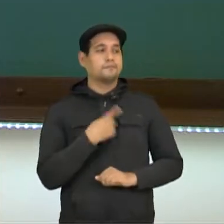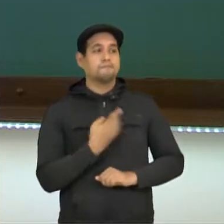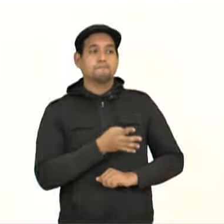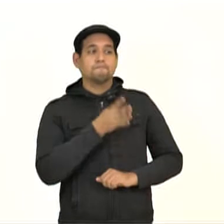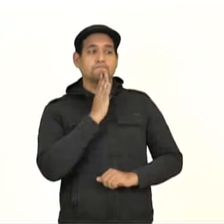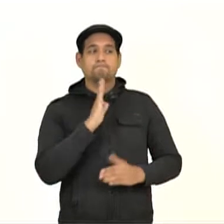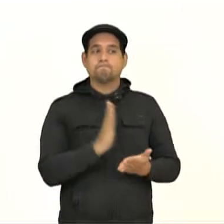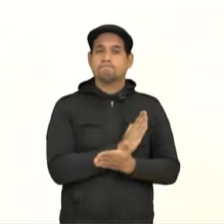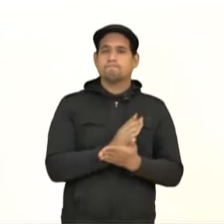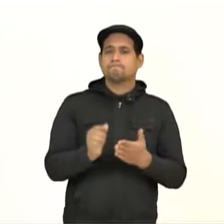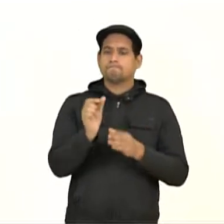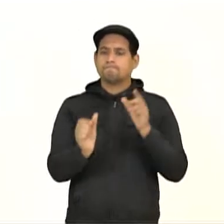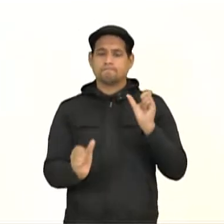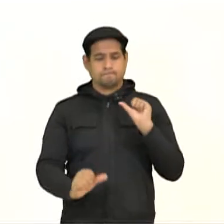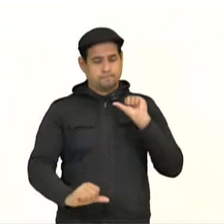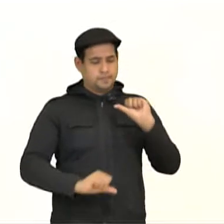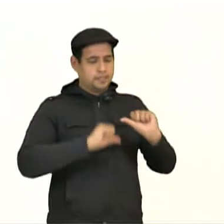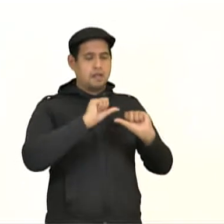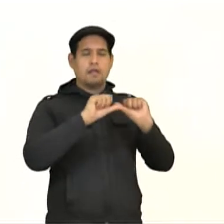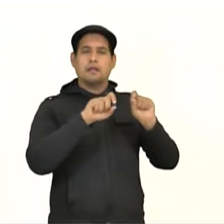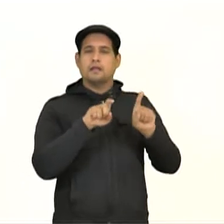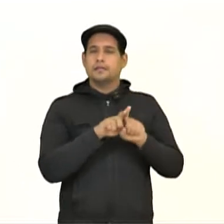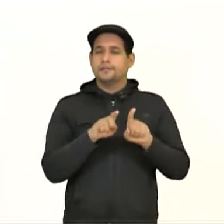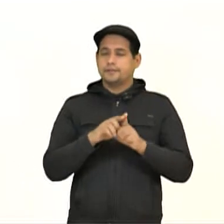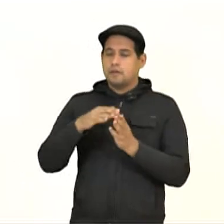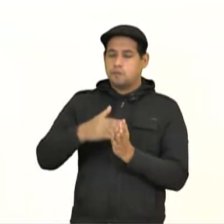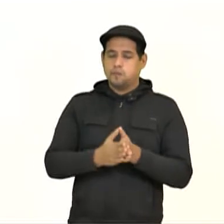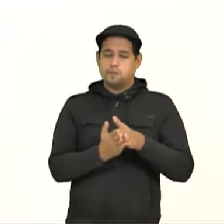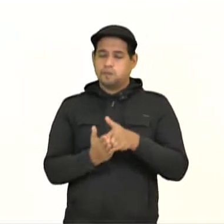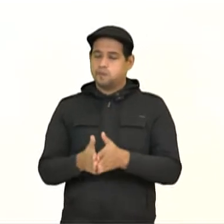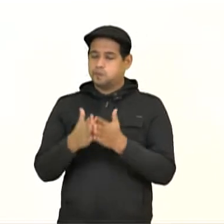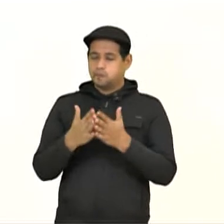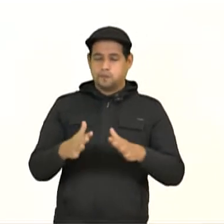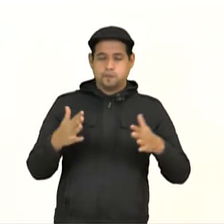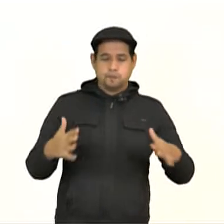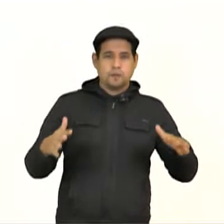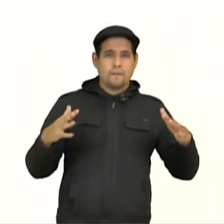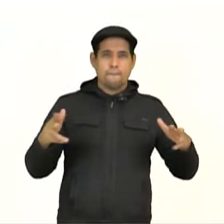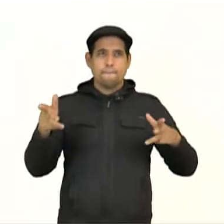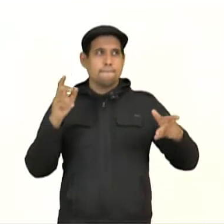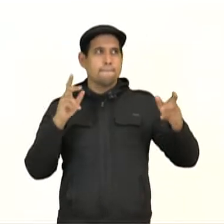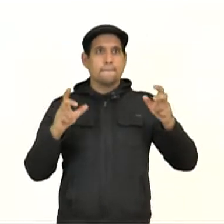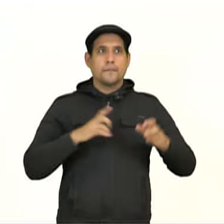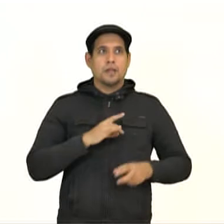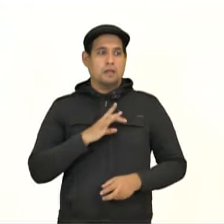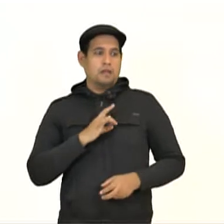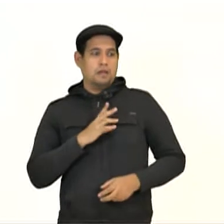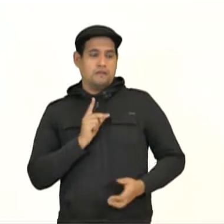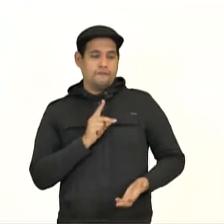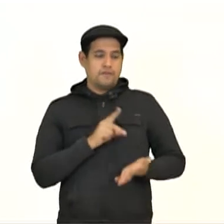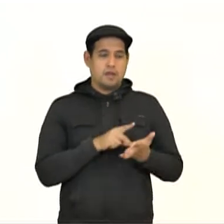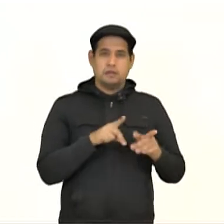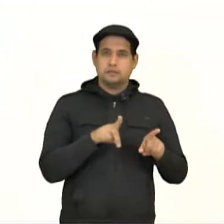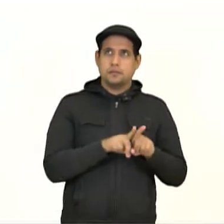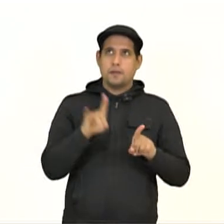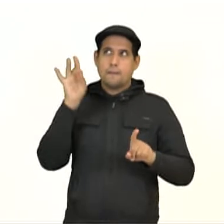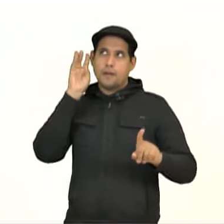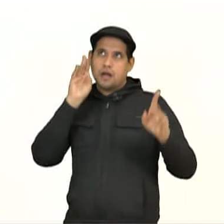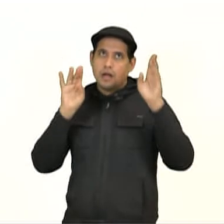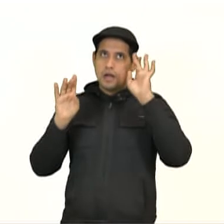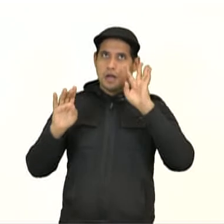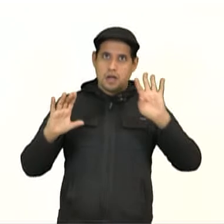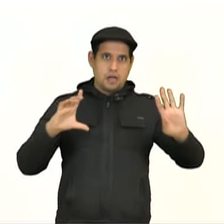Reconhecer alguns desdobramentos das expedições marítimas, analisando os perigos reais e imaginários.